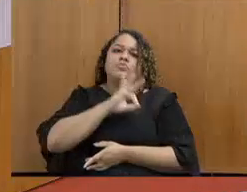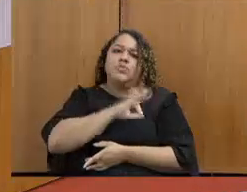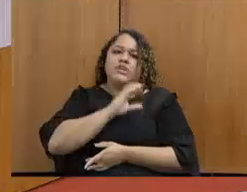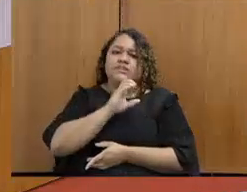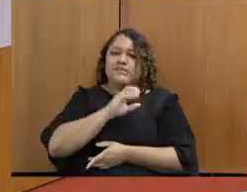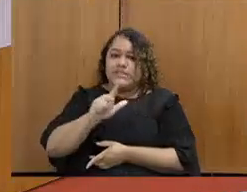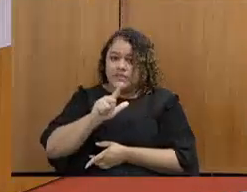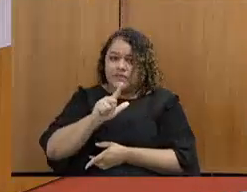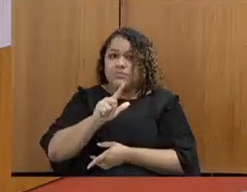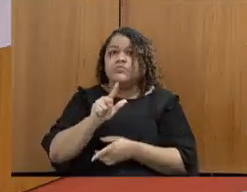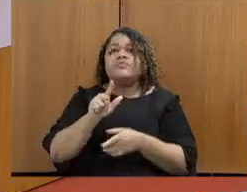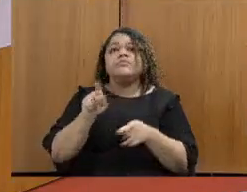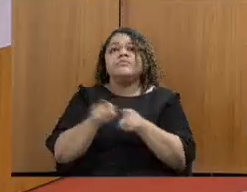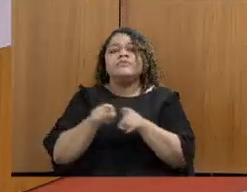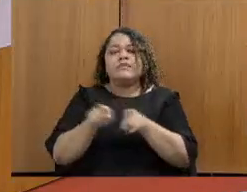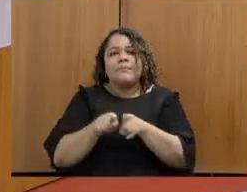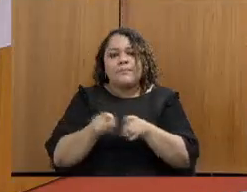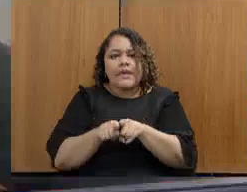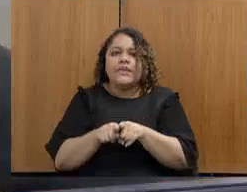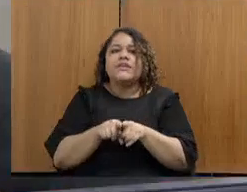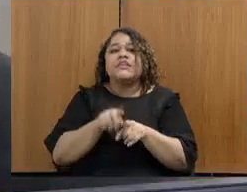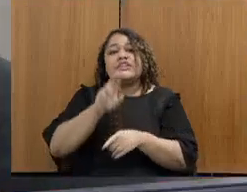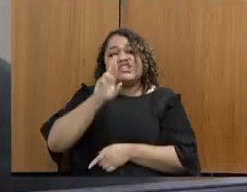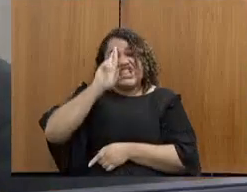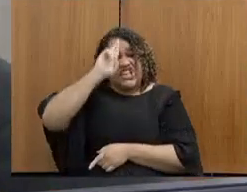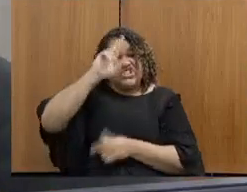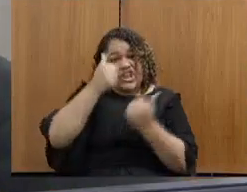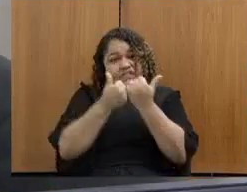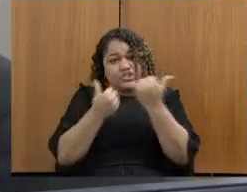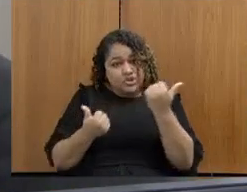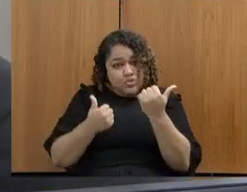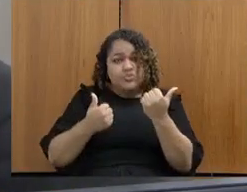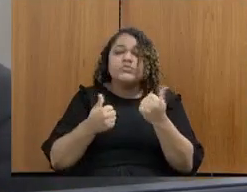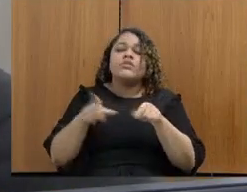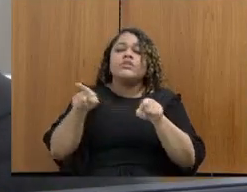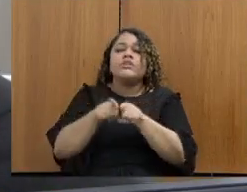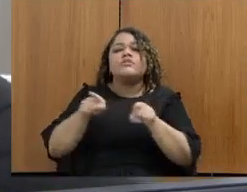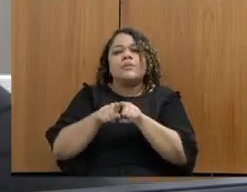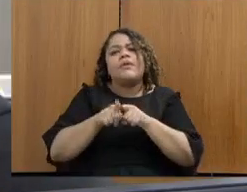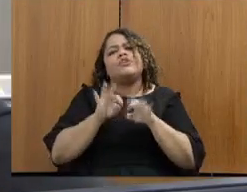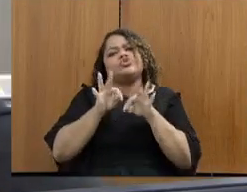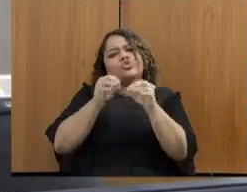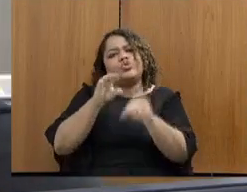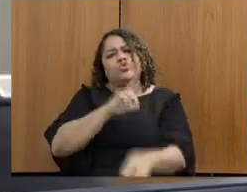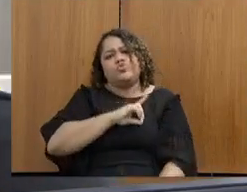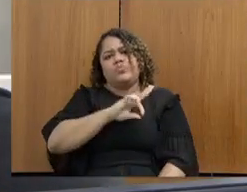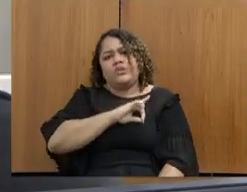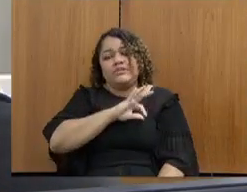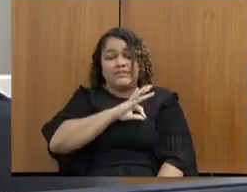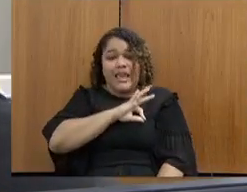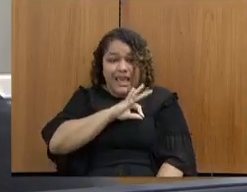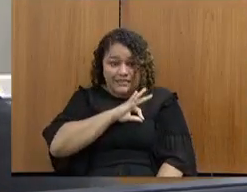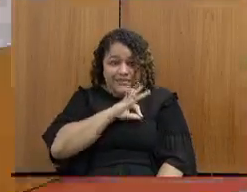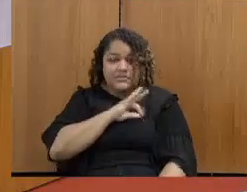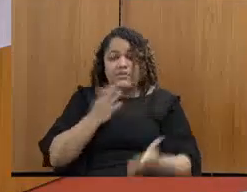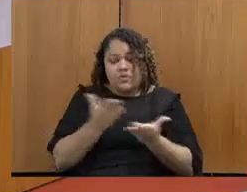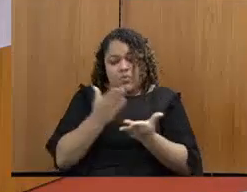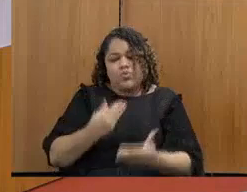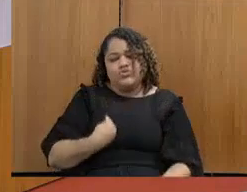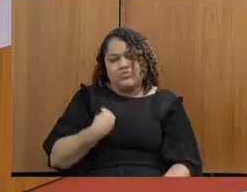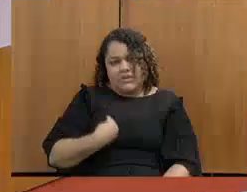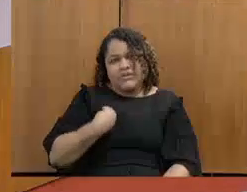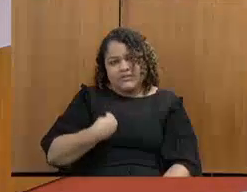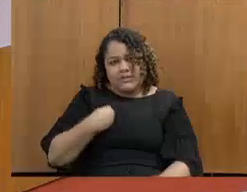e dos demais é policiais que aqui se encontra então quero agradecer a presença aqui do serviço colegas Deputado